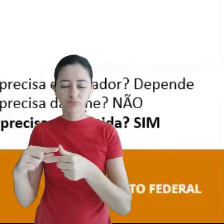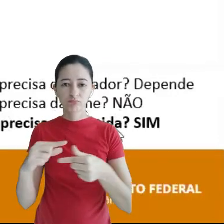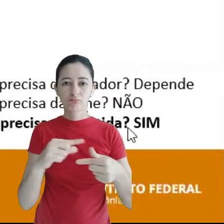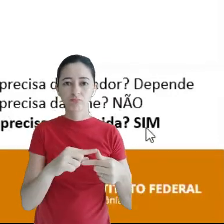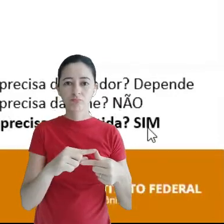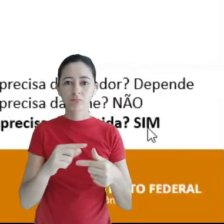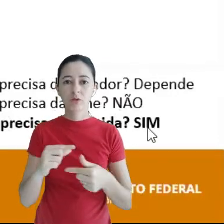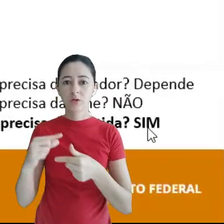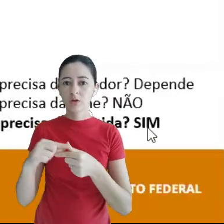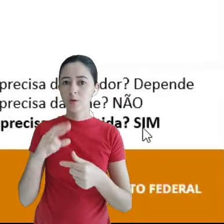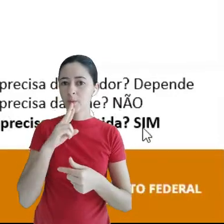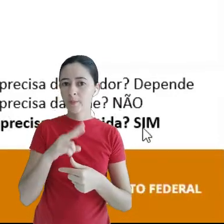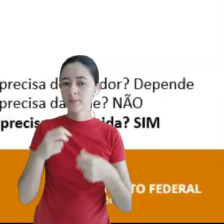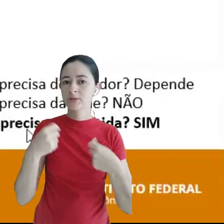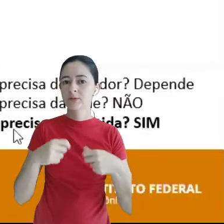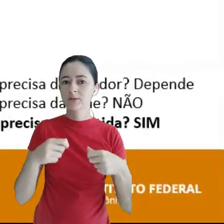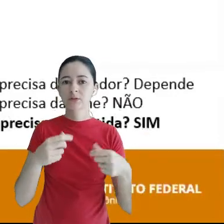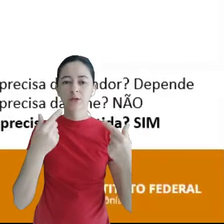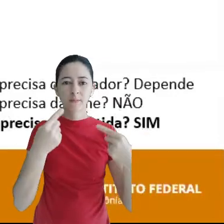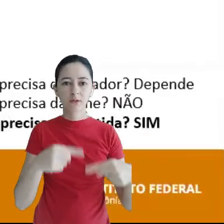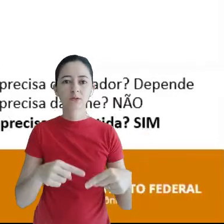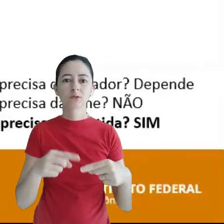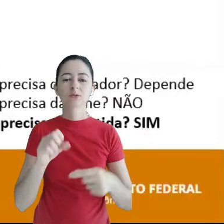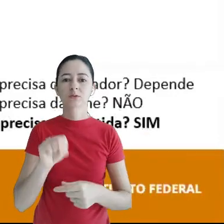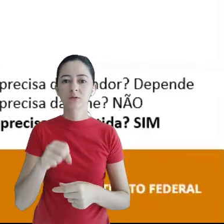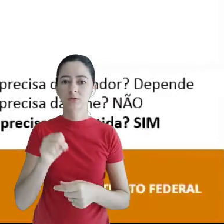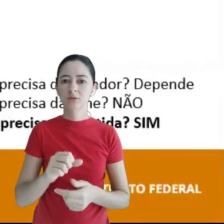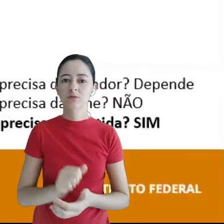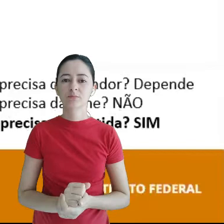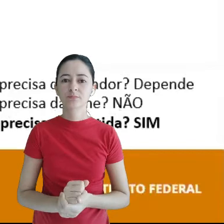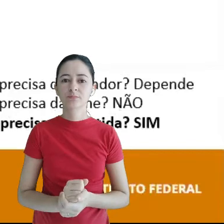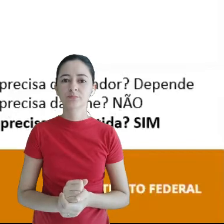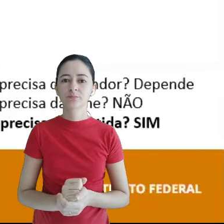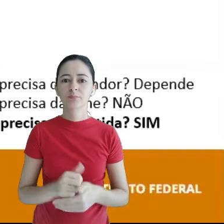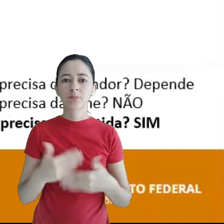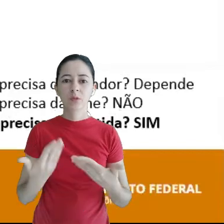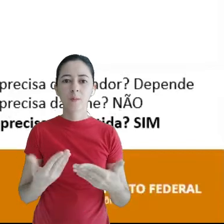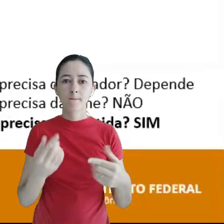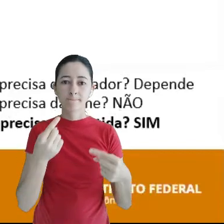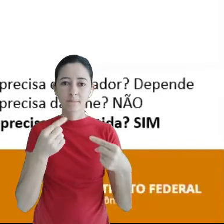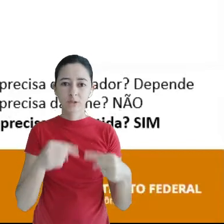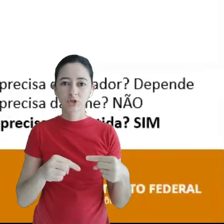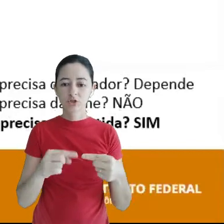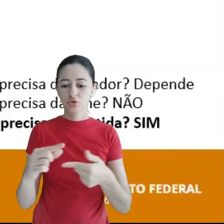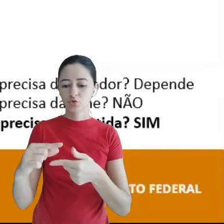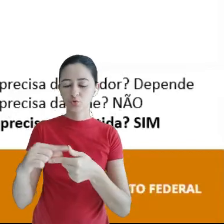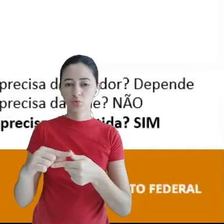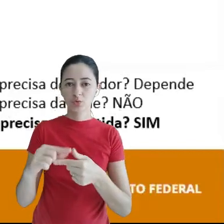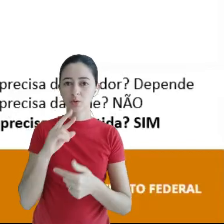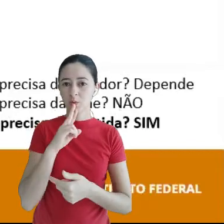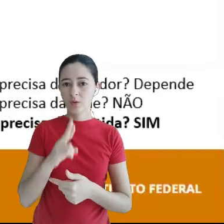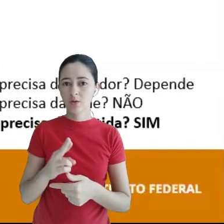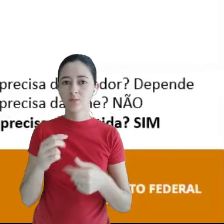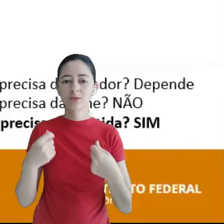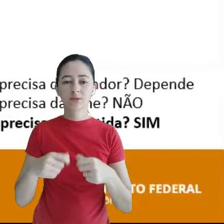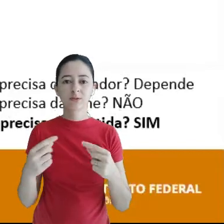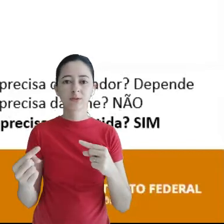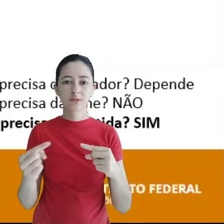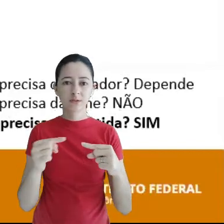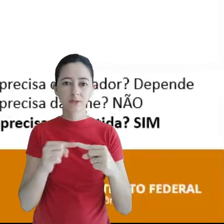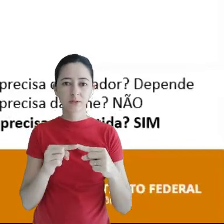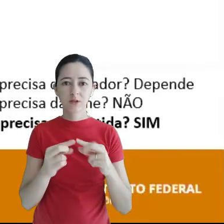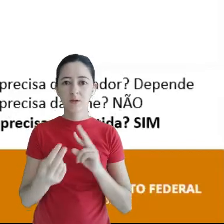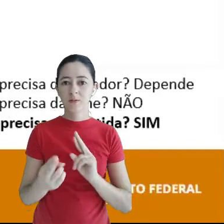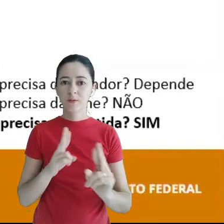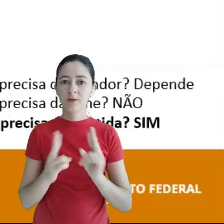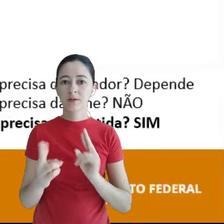Resultado precisa de partida? Sim. Óbvio, né? Então, partida e resultado devem se relacionar. Então, a gente